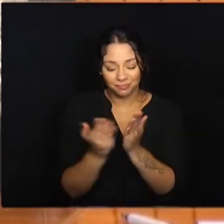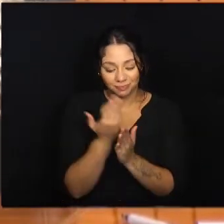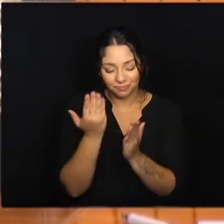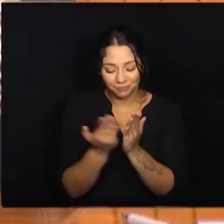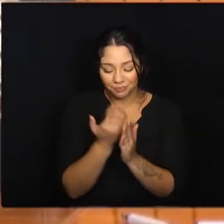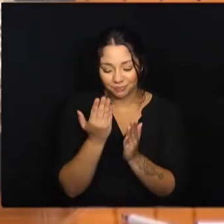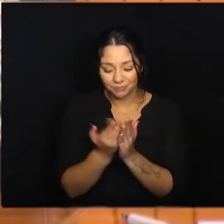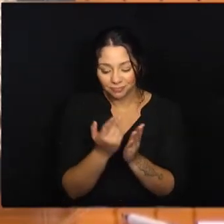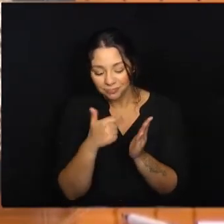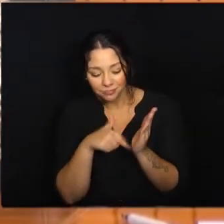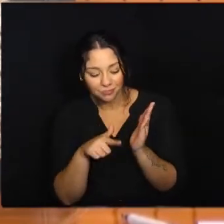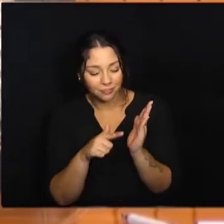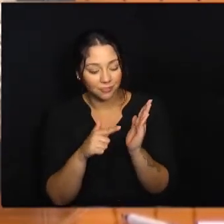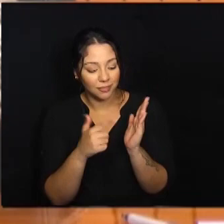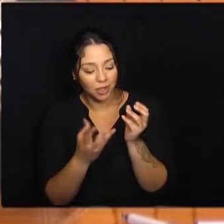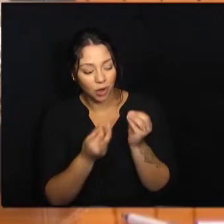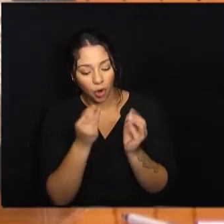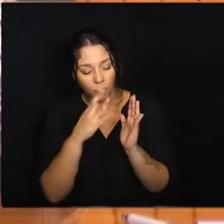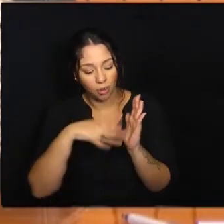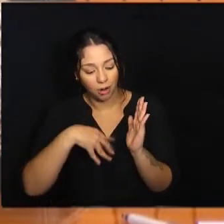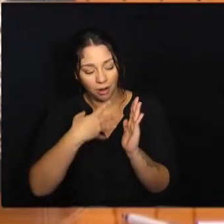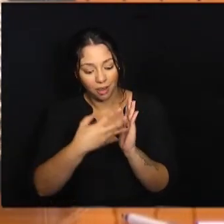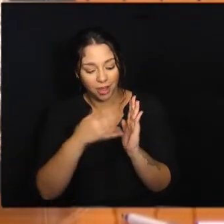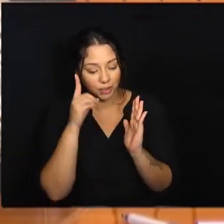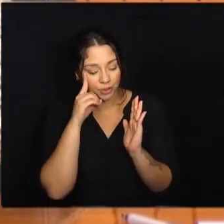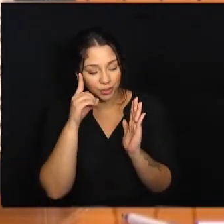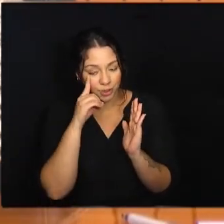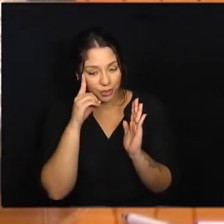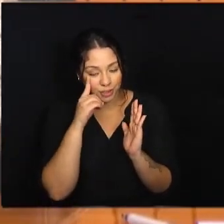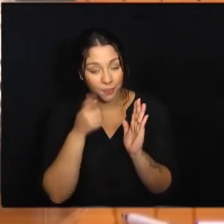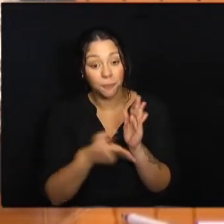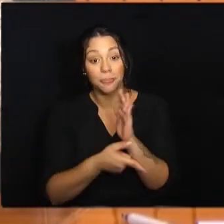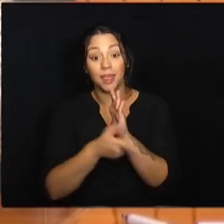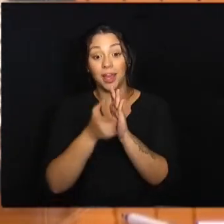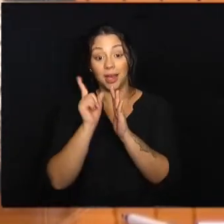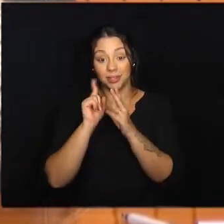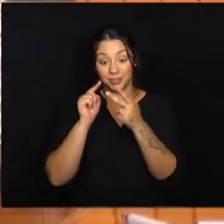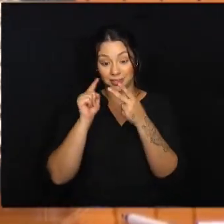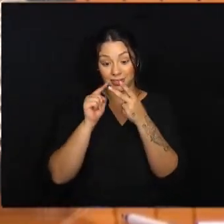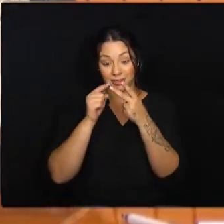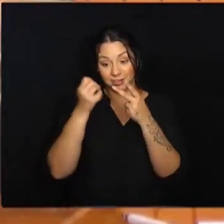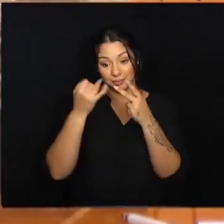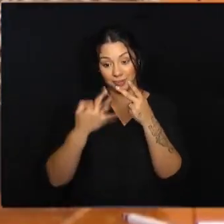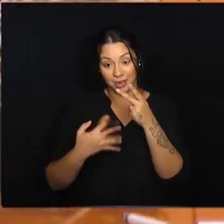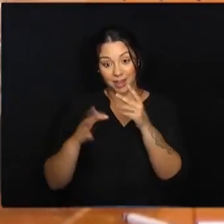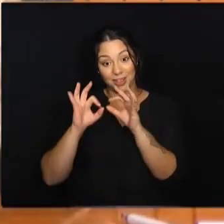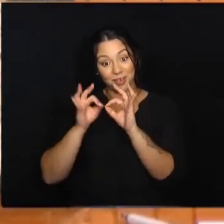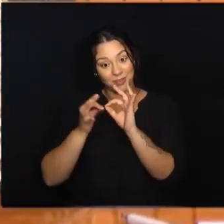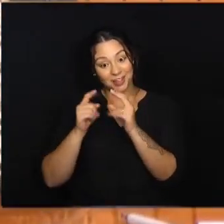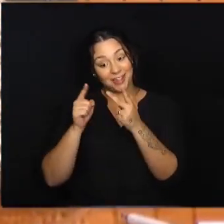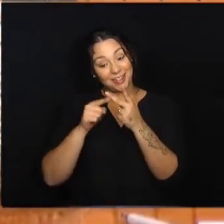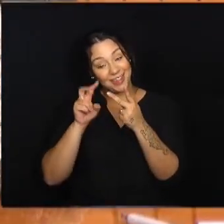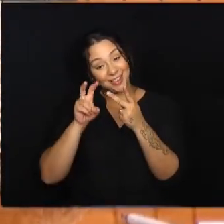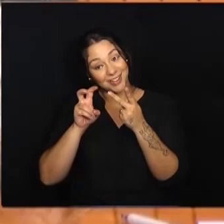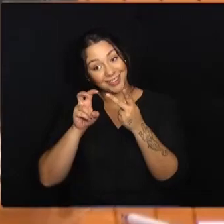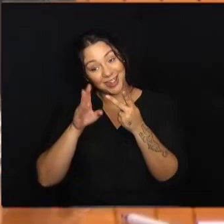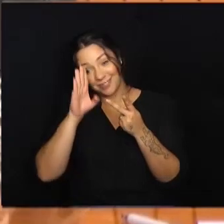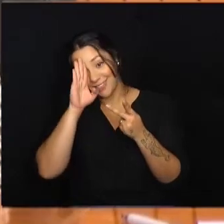ideia de como está nosso cronograma, antes da gente entrar na questão das oficinas culturais, que eu acho que é o tema